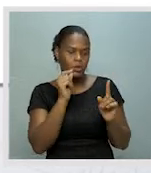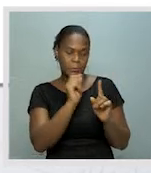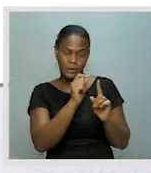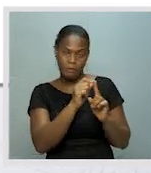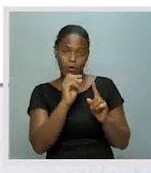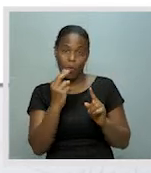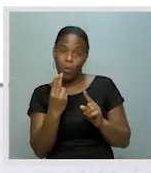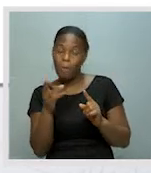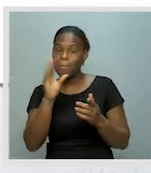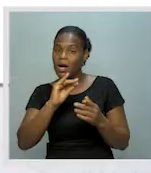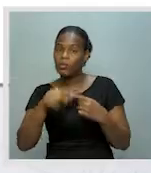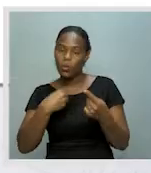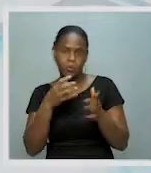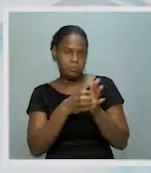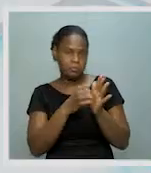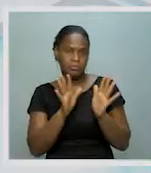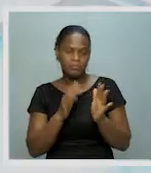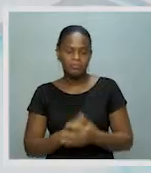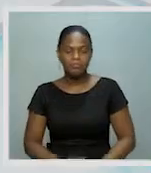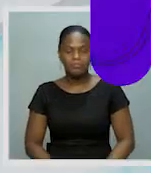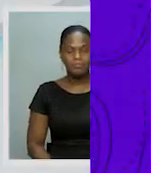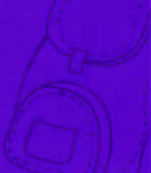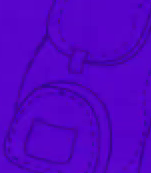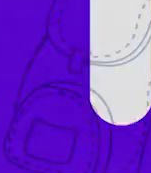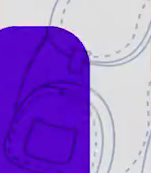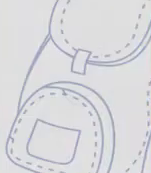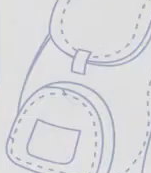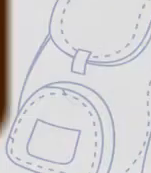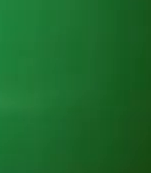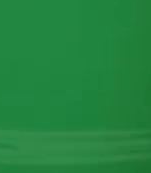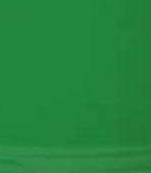símbolo específico ou mais do que um também, ok?